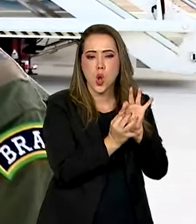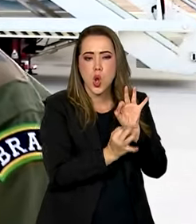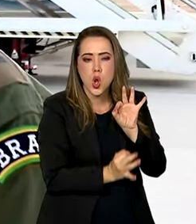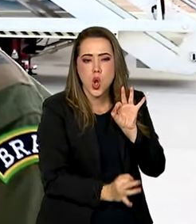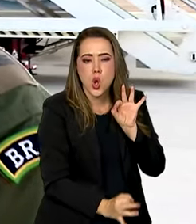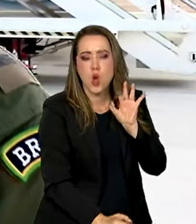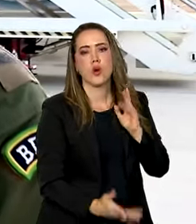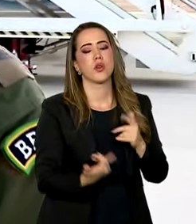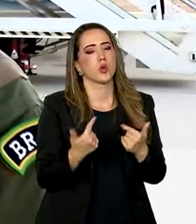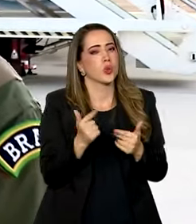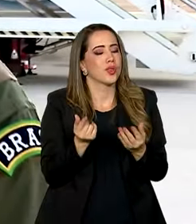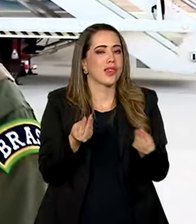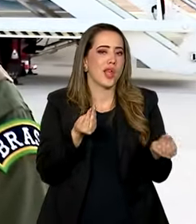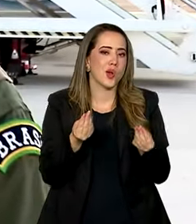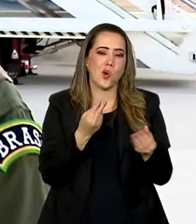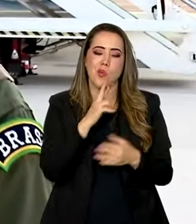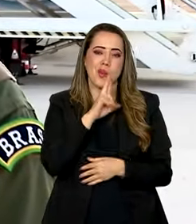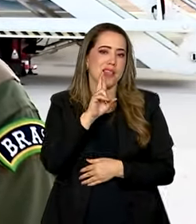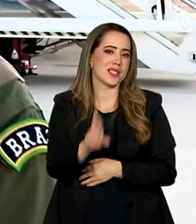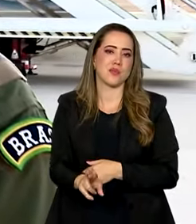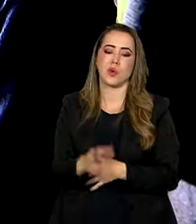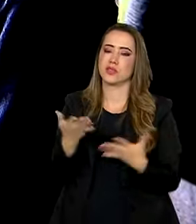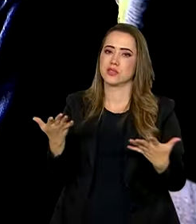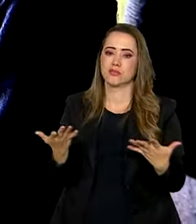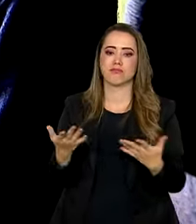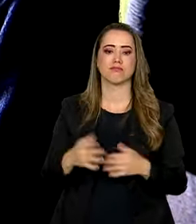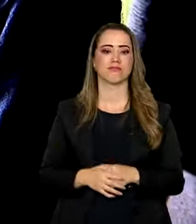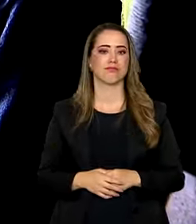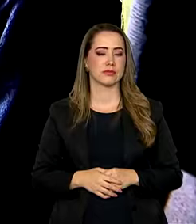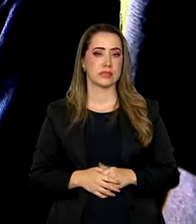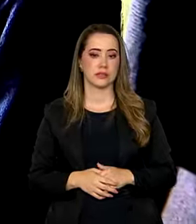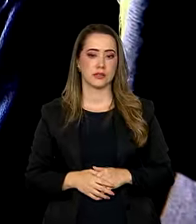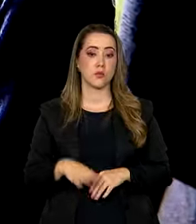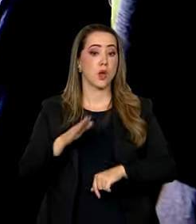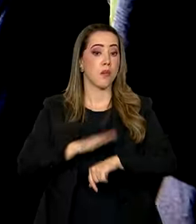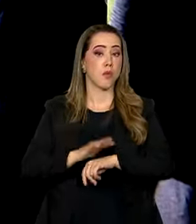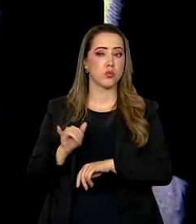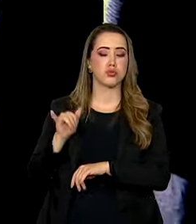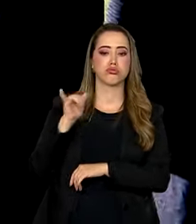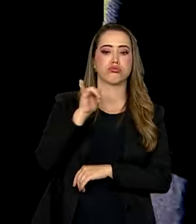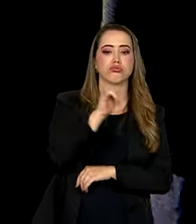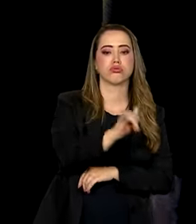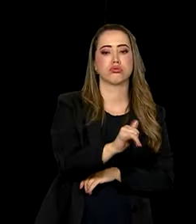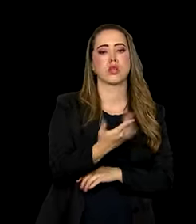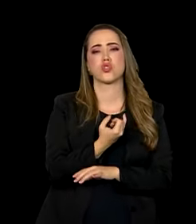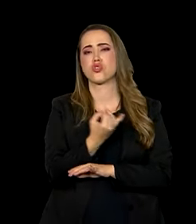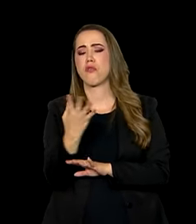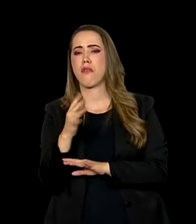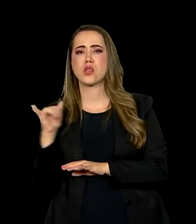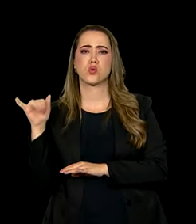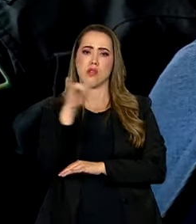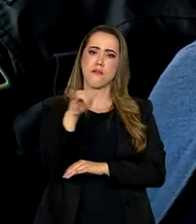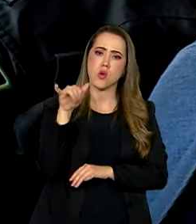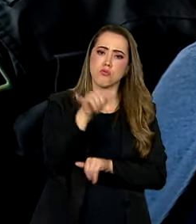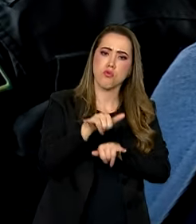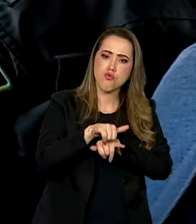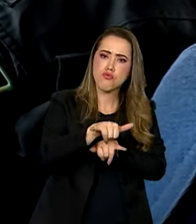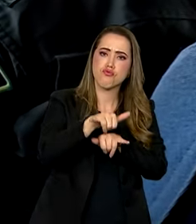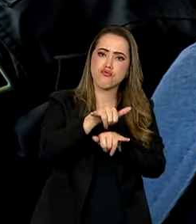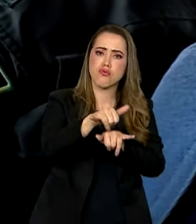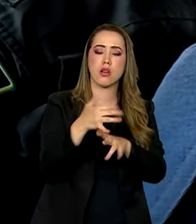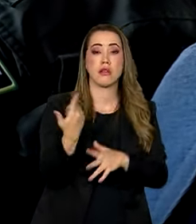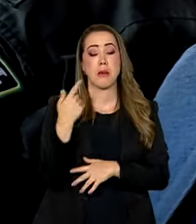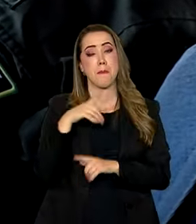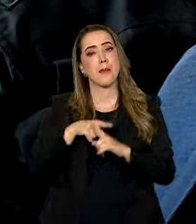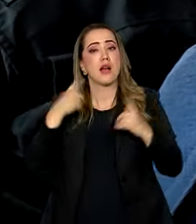que material que corresponda a esse tipo de coisa. Hora de decolar, um engarrafamento de aviões, normal. E tudo pronto para